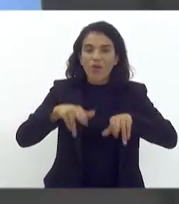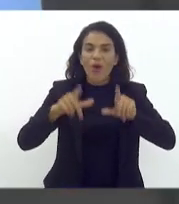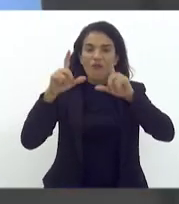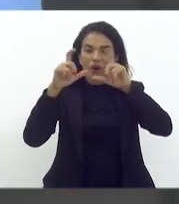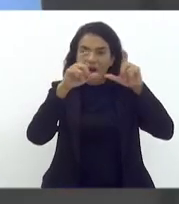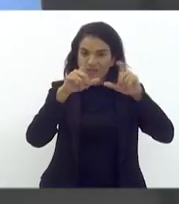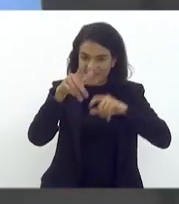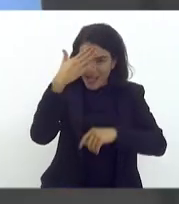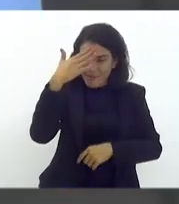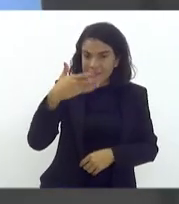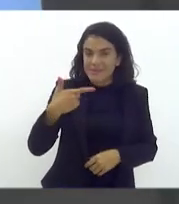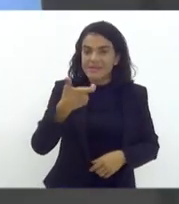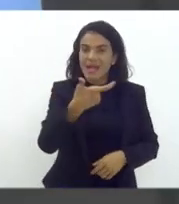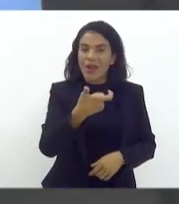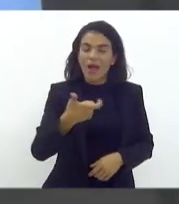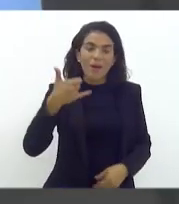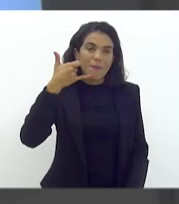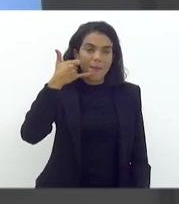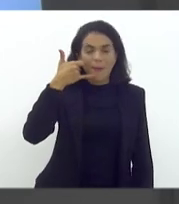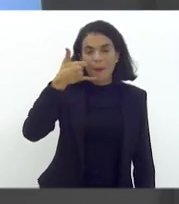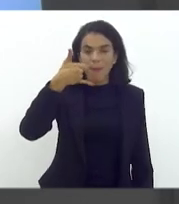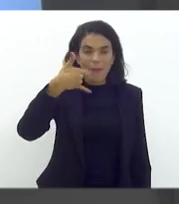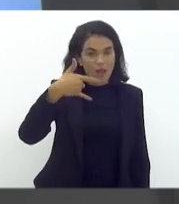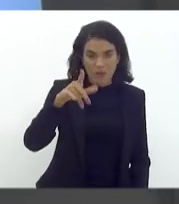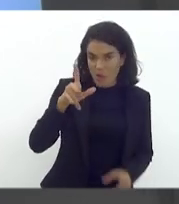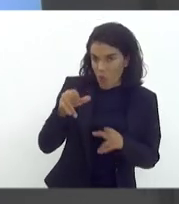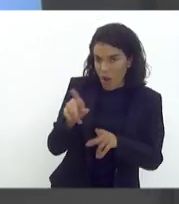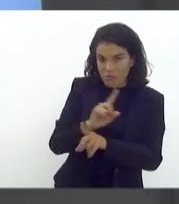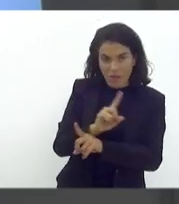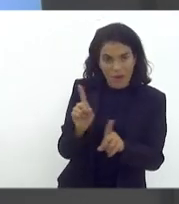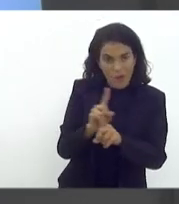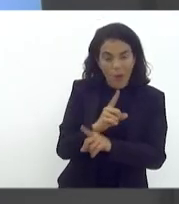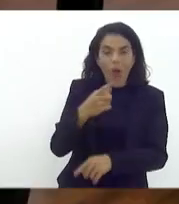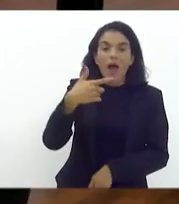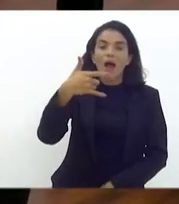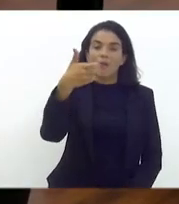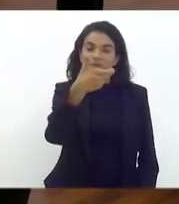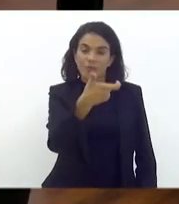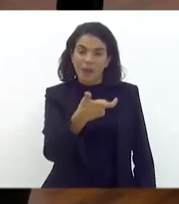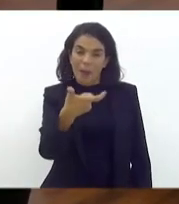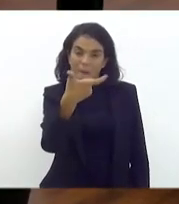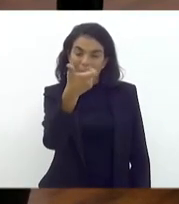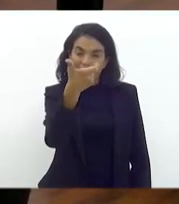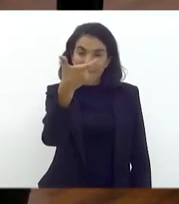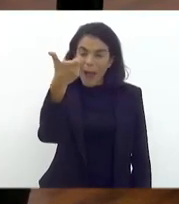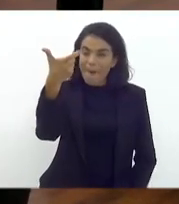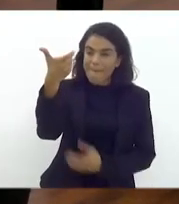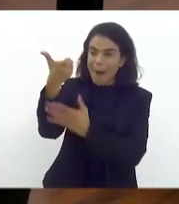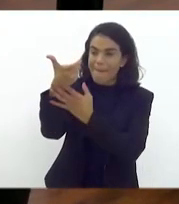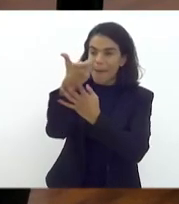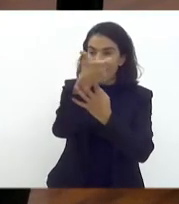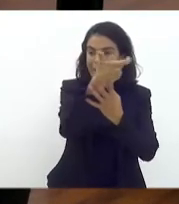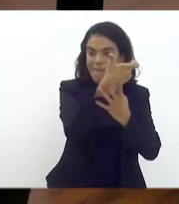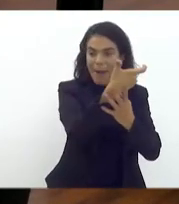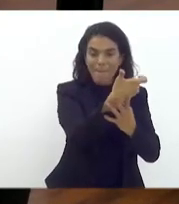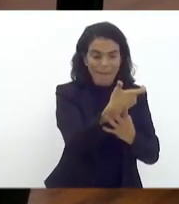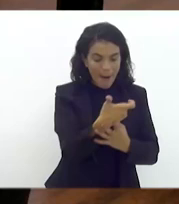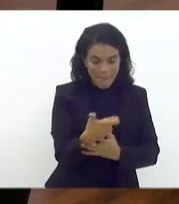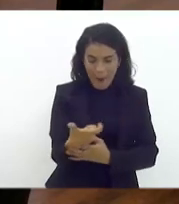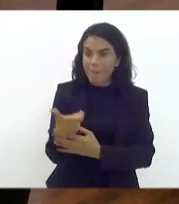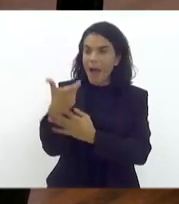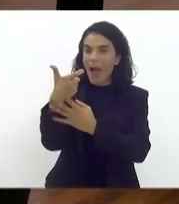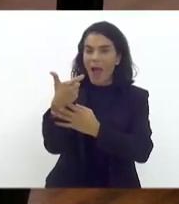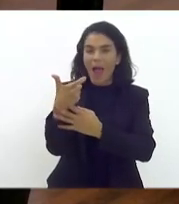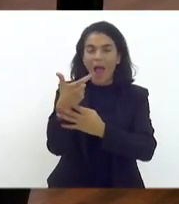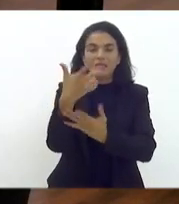do celular de vocês um filmador não funciona assim registrou Tá gravado E agora deu botou